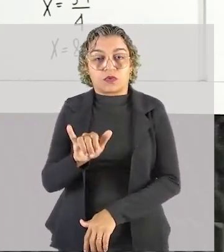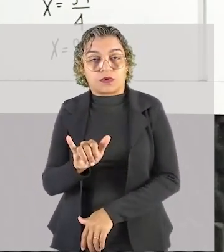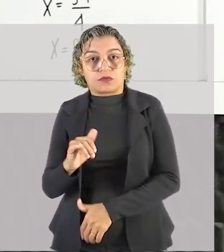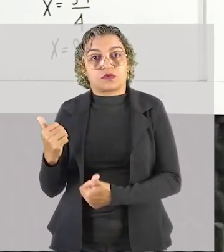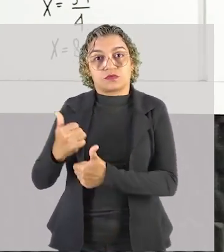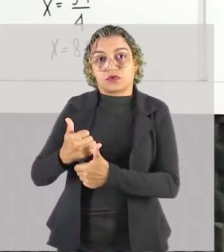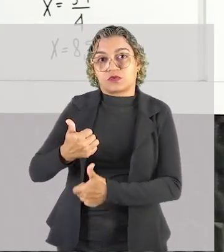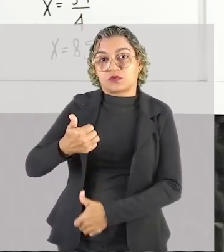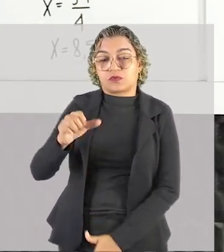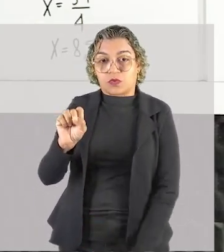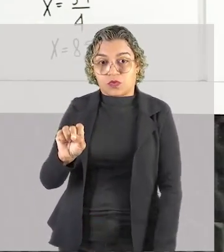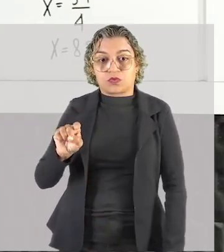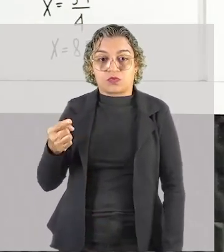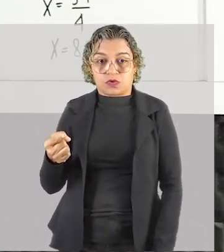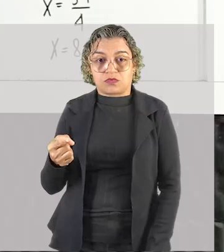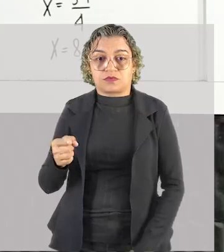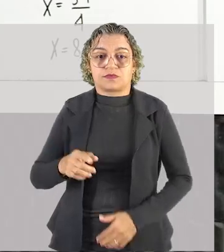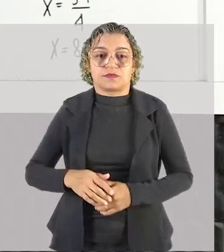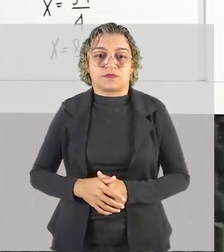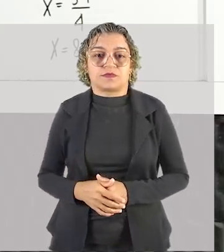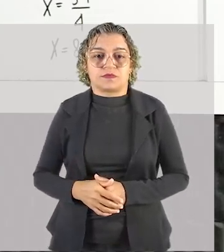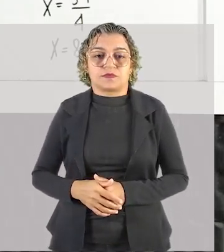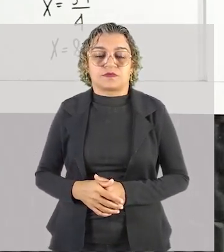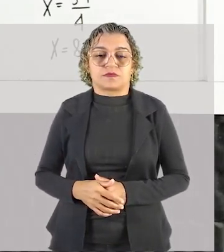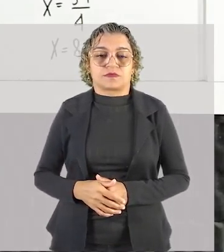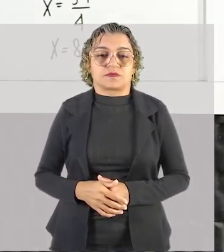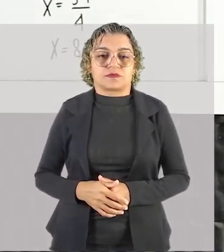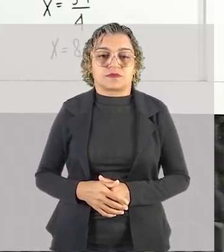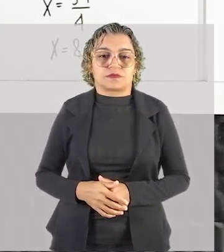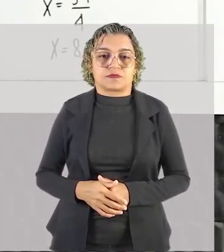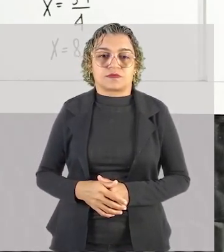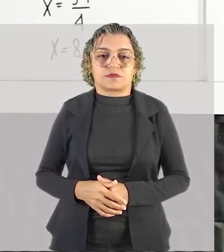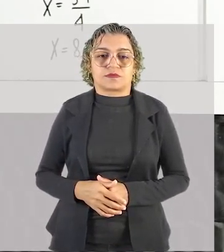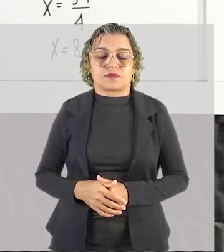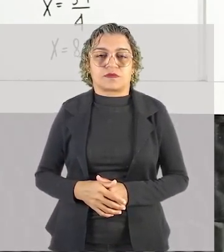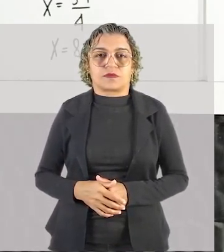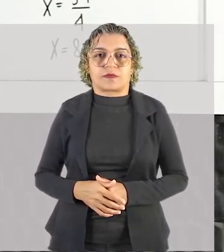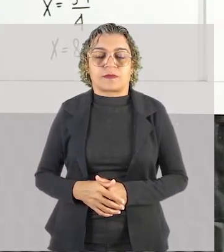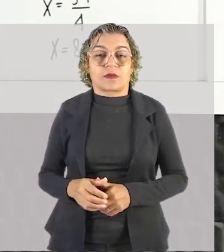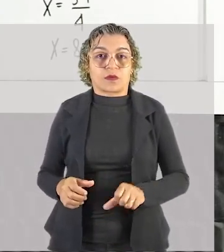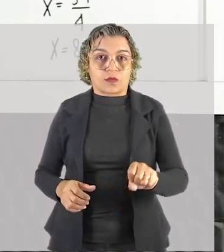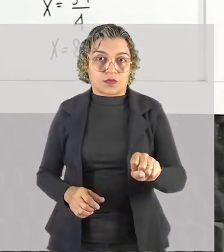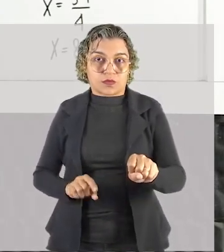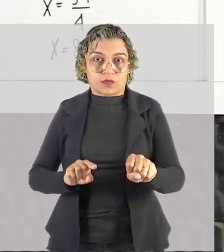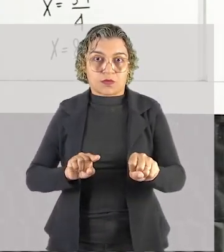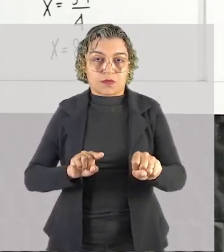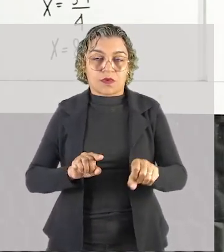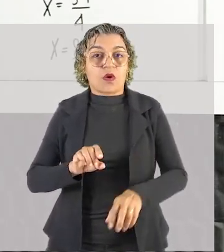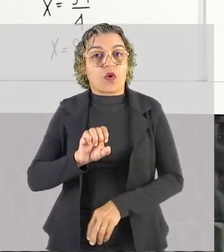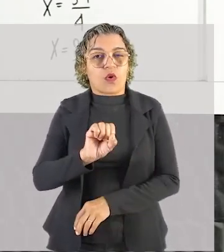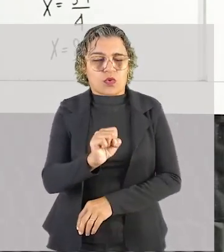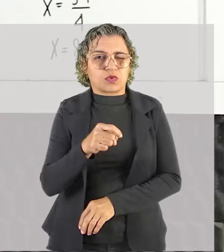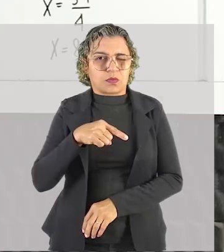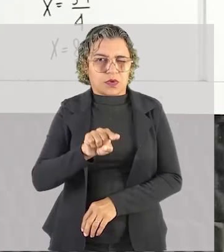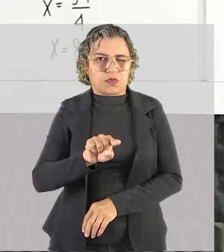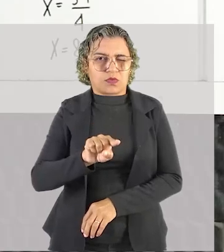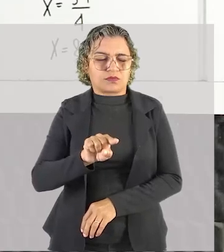vou substituir o B por 10.000 porque eu já descobri. Então, substituindo, nós temos 8.000